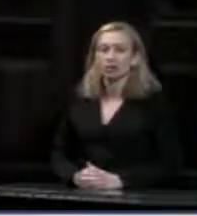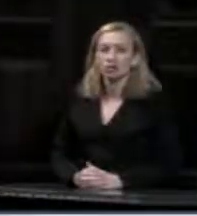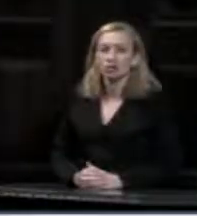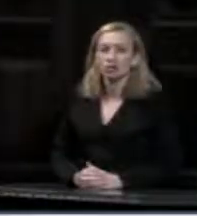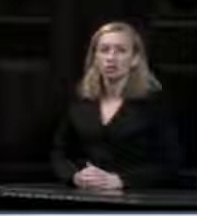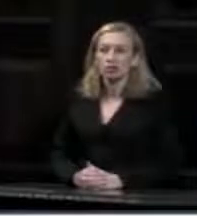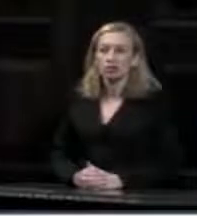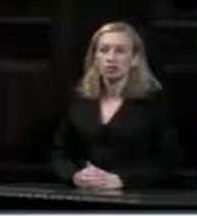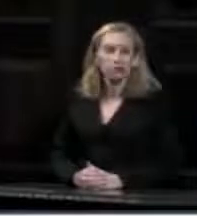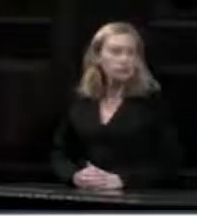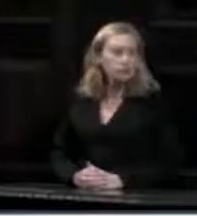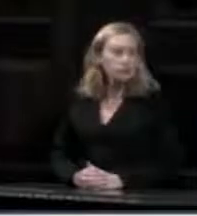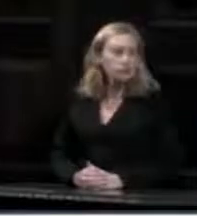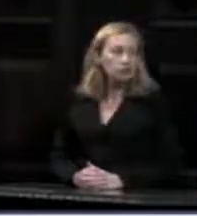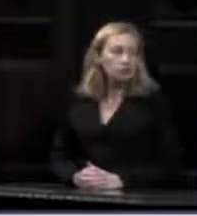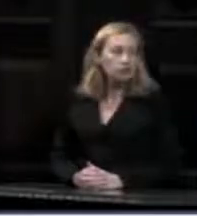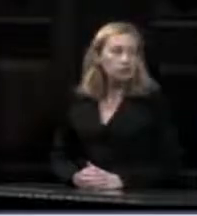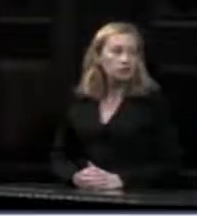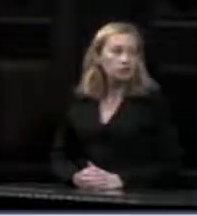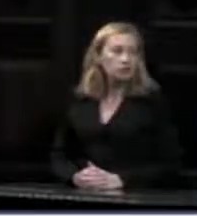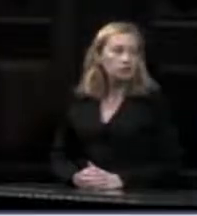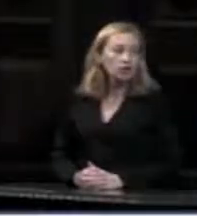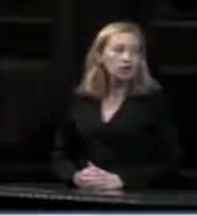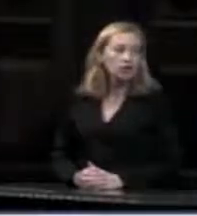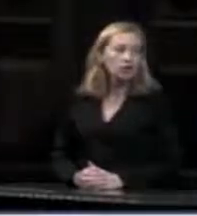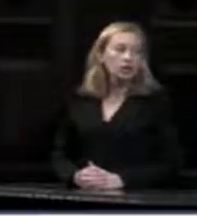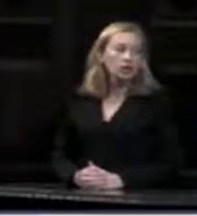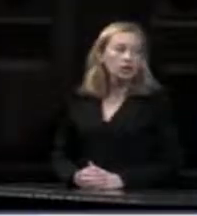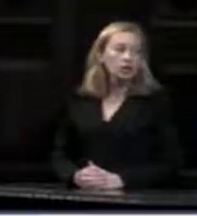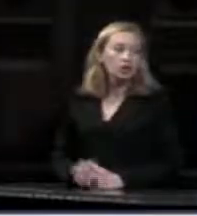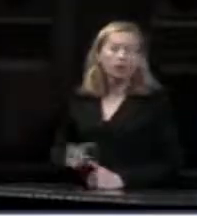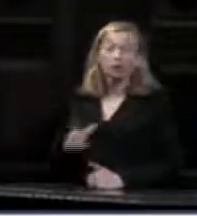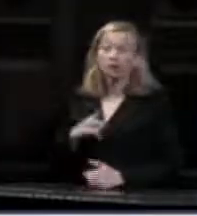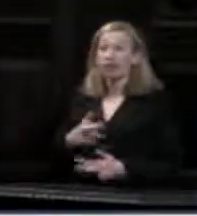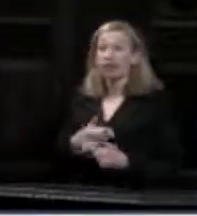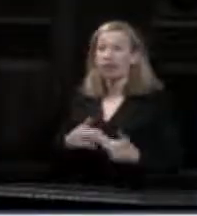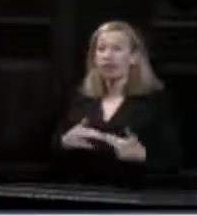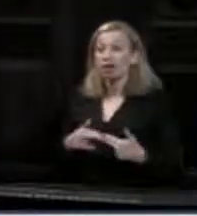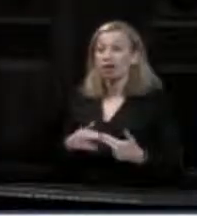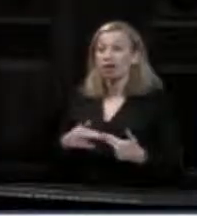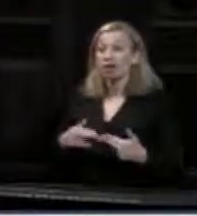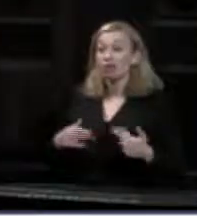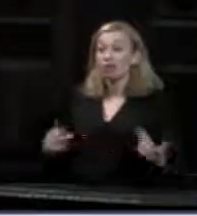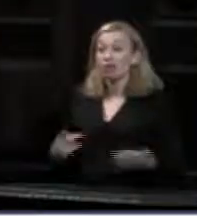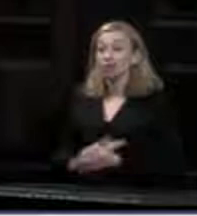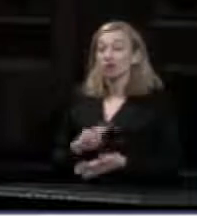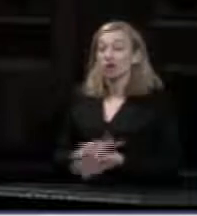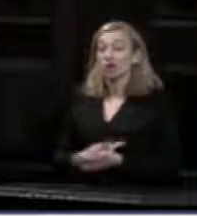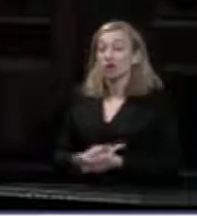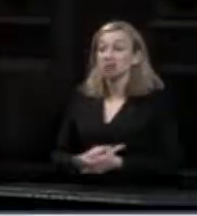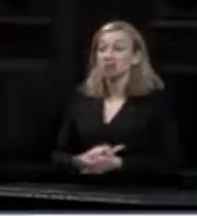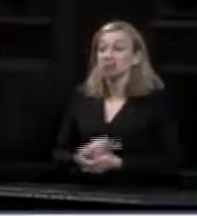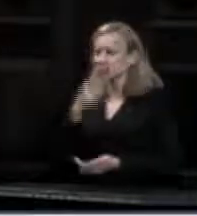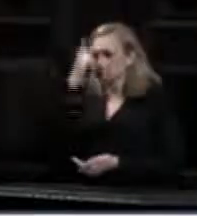internas imensa se por não conseguir ninguém entender